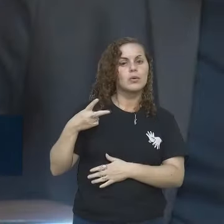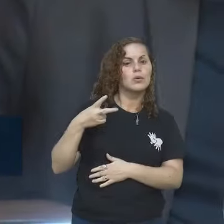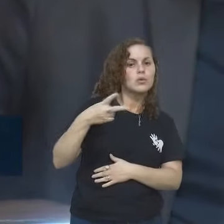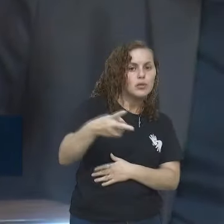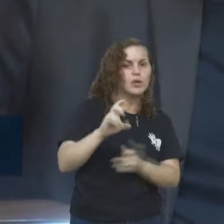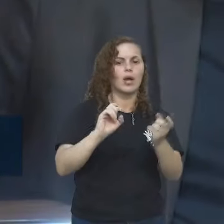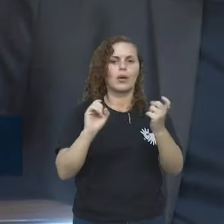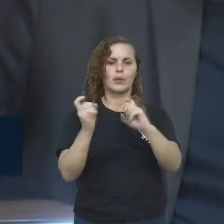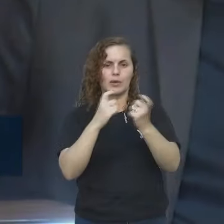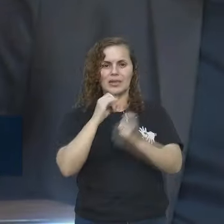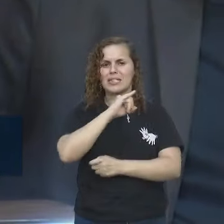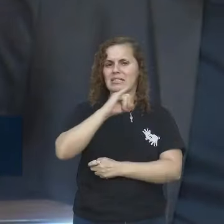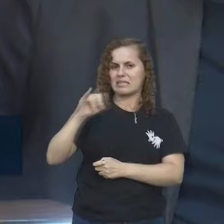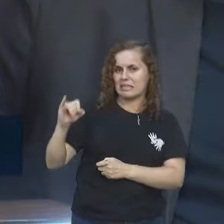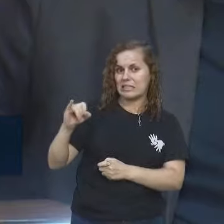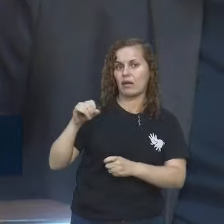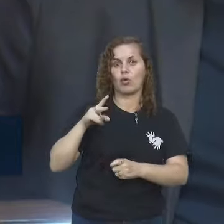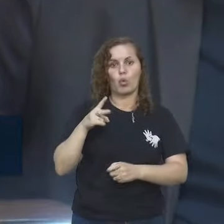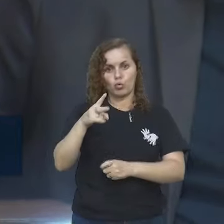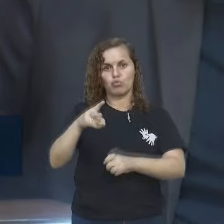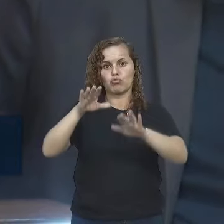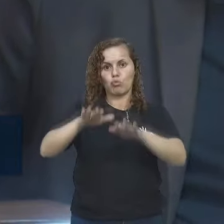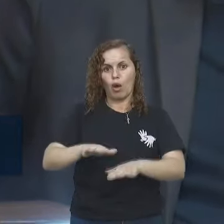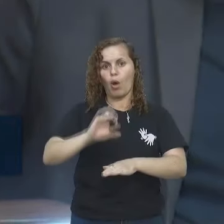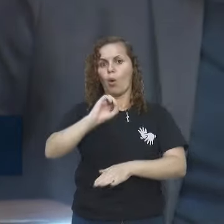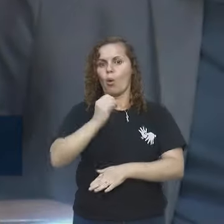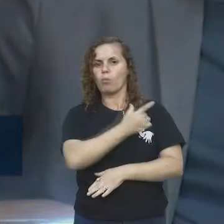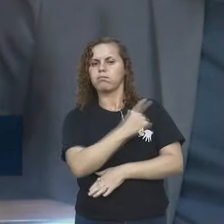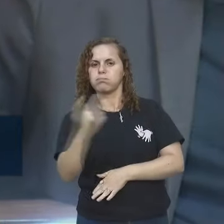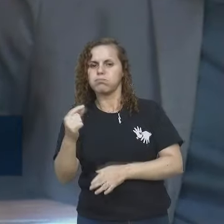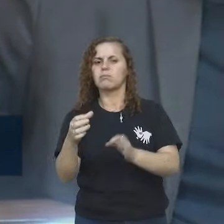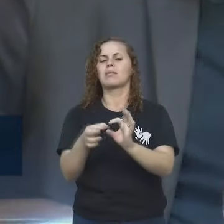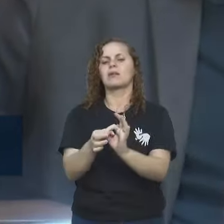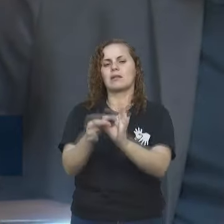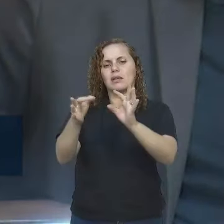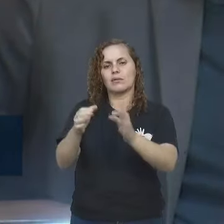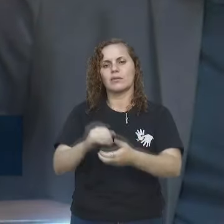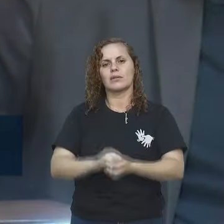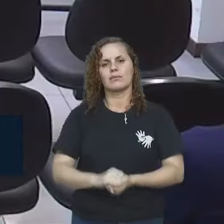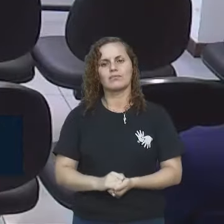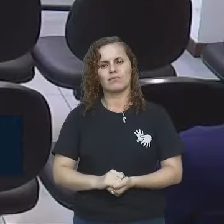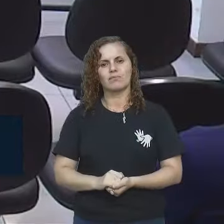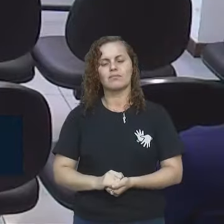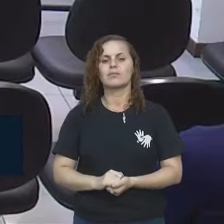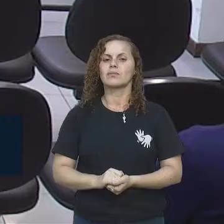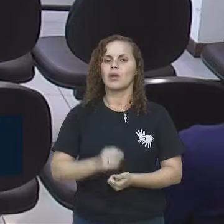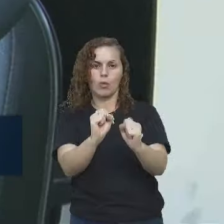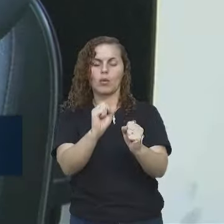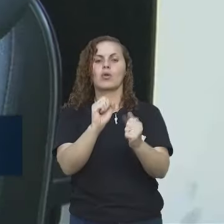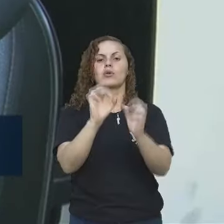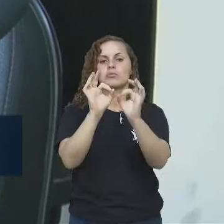5 minutos para discutirem assuntos de interesse da sociedade viçosense dentre eles a implantação do Hospital Universitário em